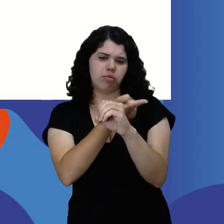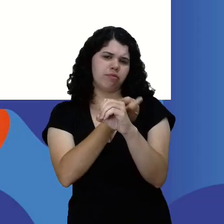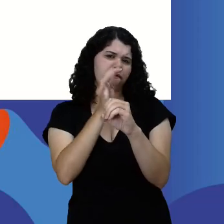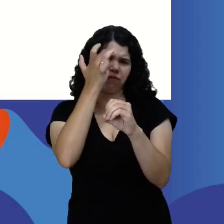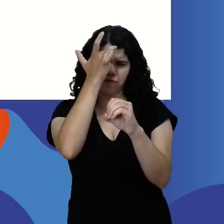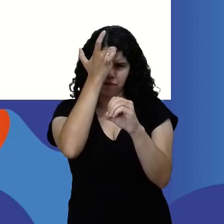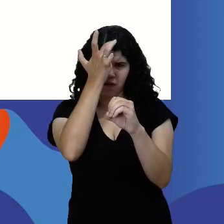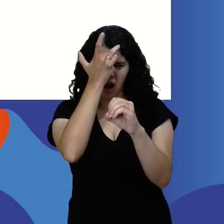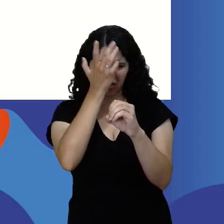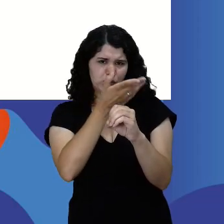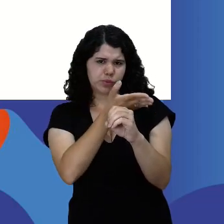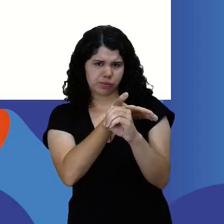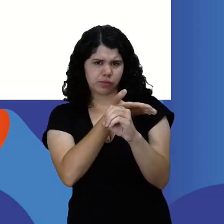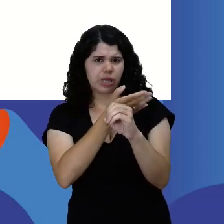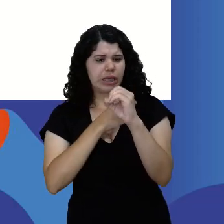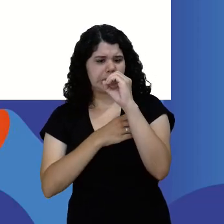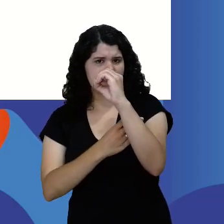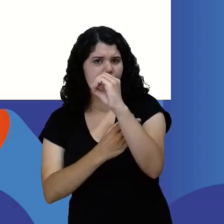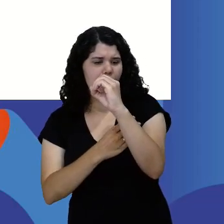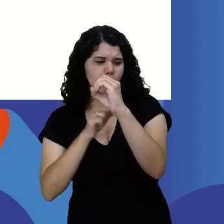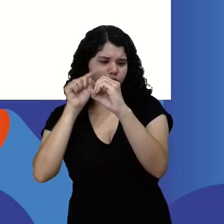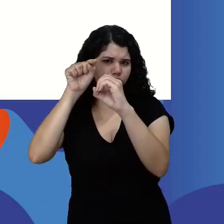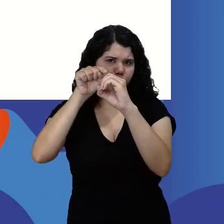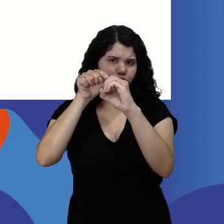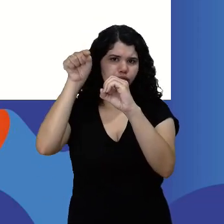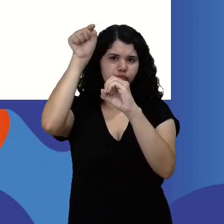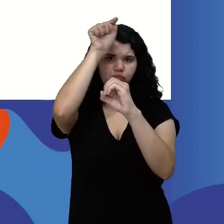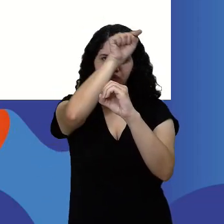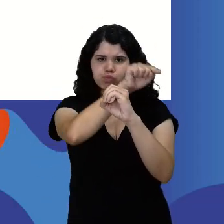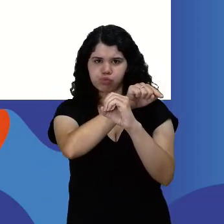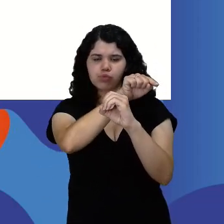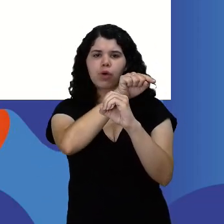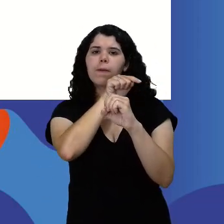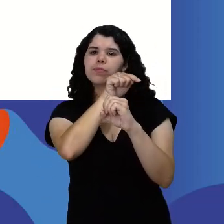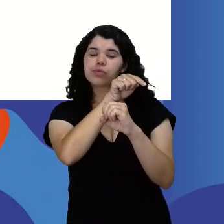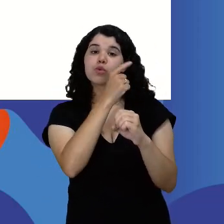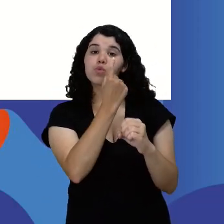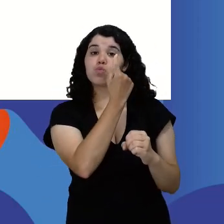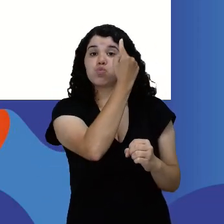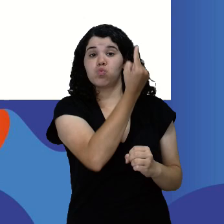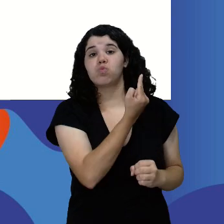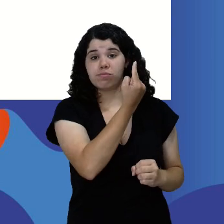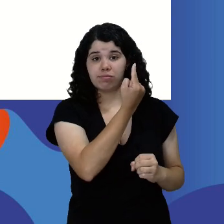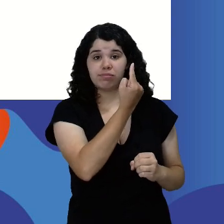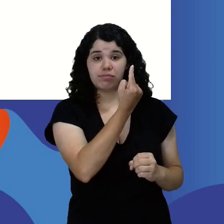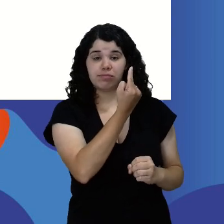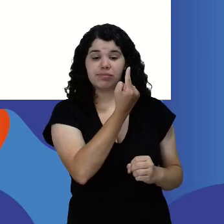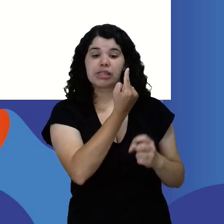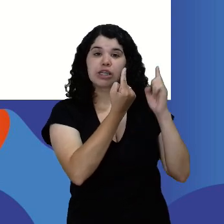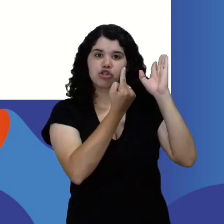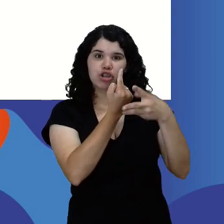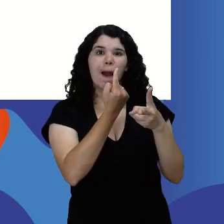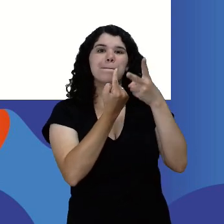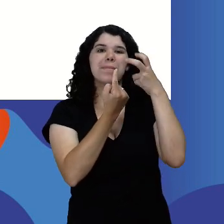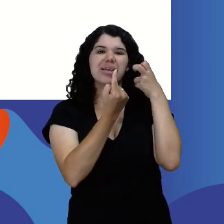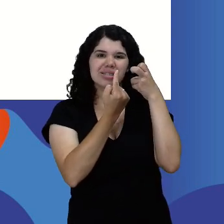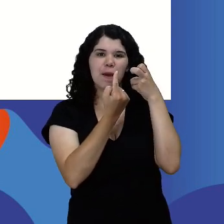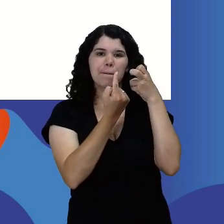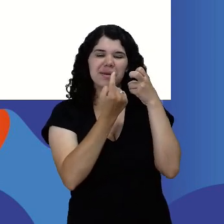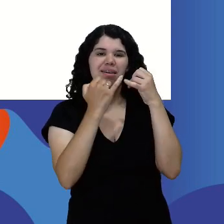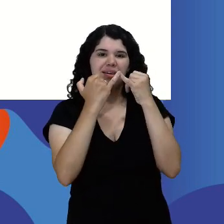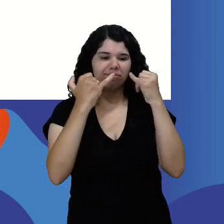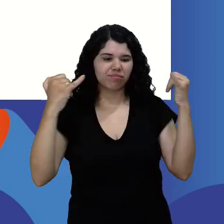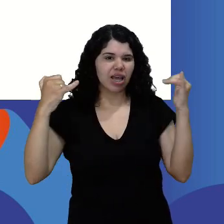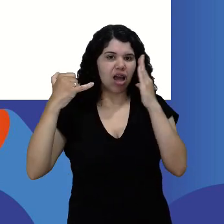tranquilo, né? Porque, olha, partindo do 0 e indo para o próximo número à direita, eu tenho um 1. Então, já descobri que essa